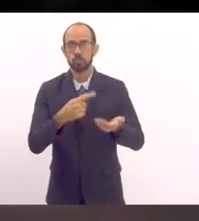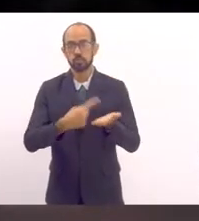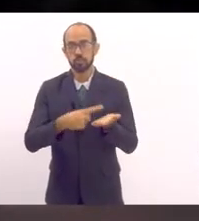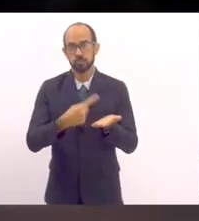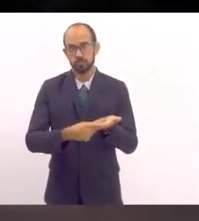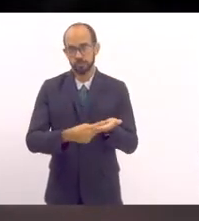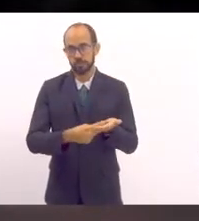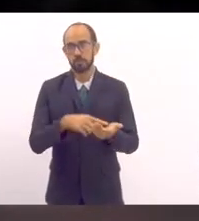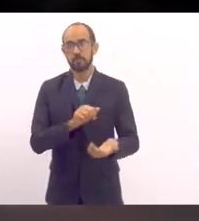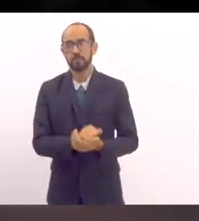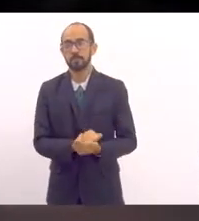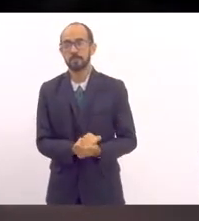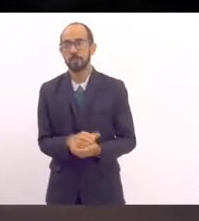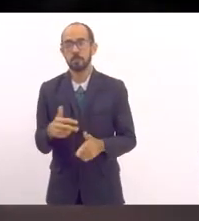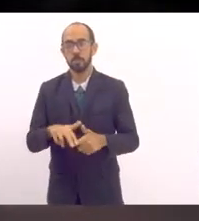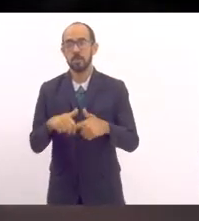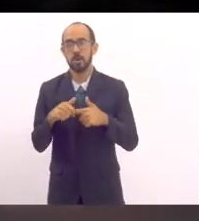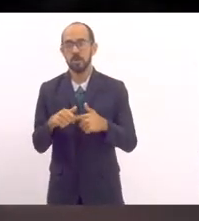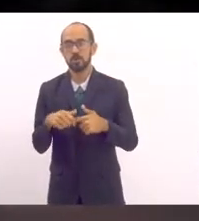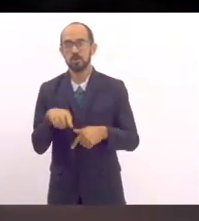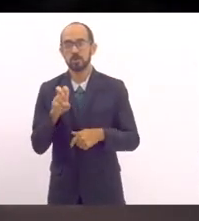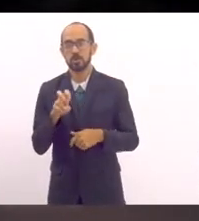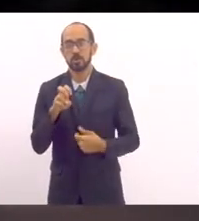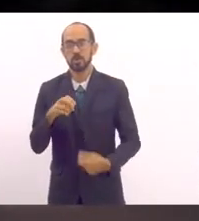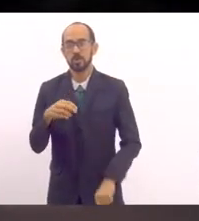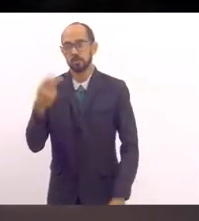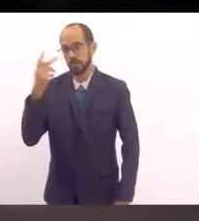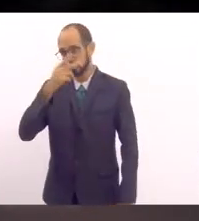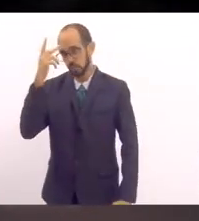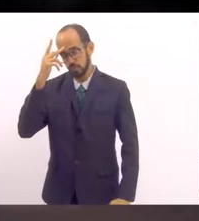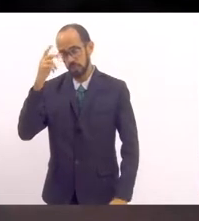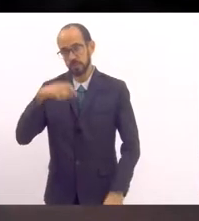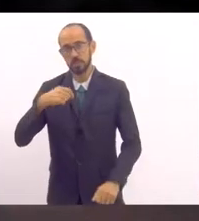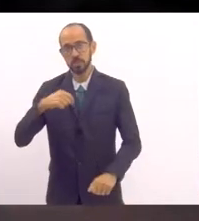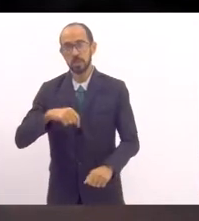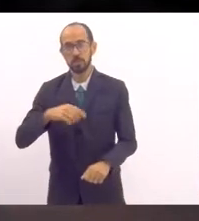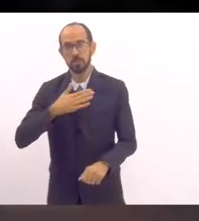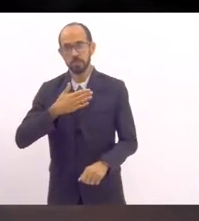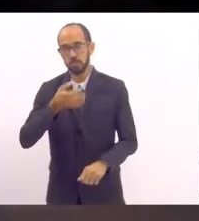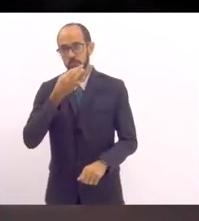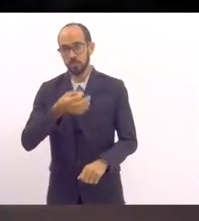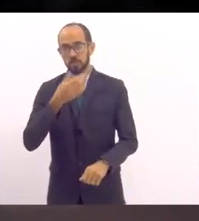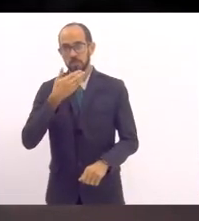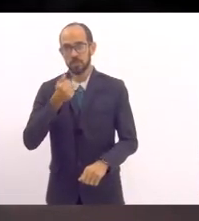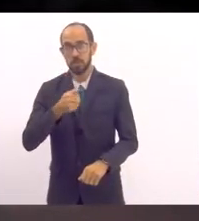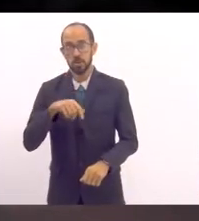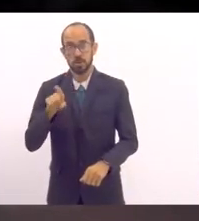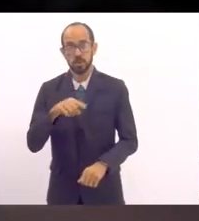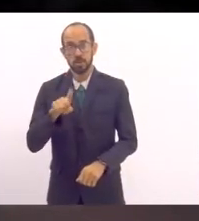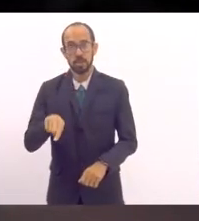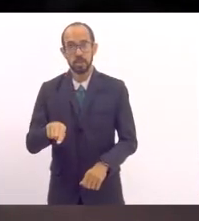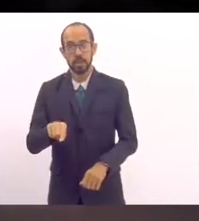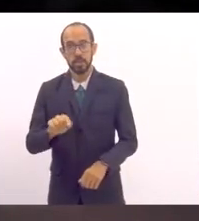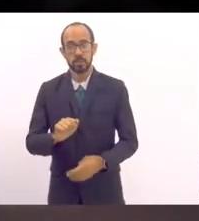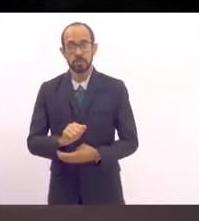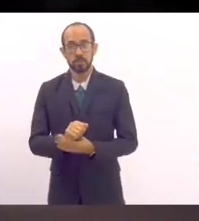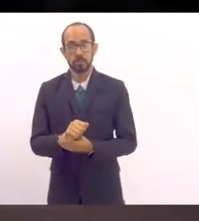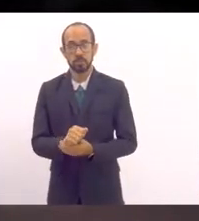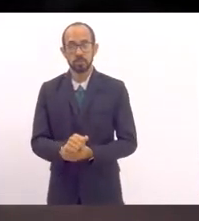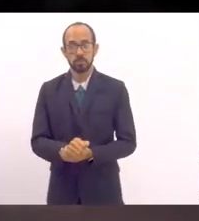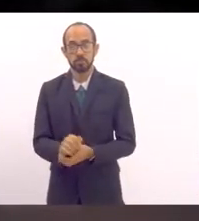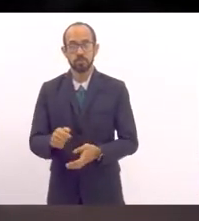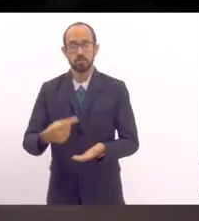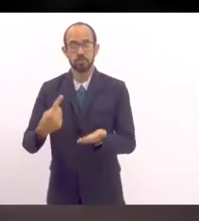apenas 5 pessoas, achei oportuno cancelar a audiência e marcarem uma nova data para